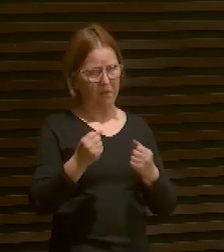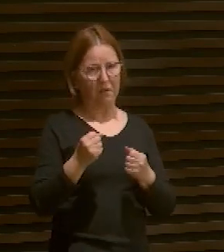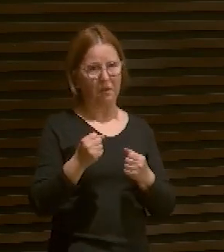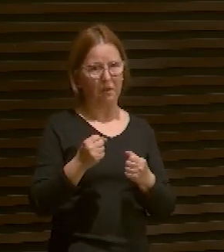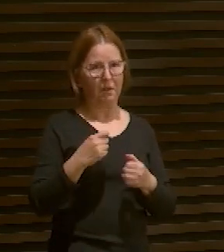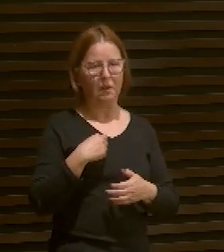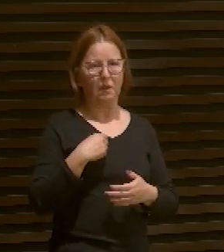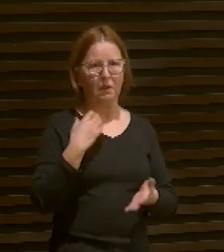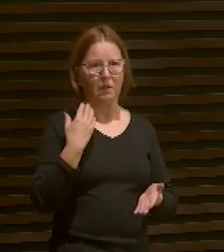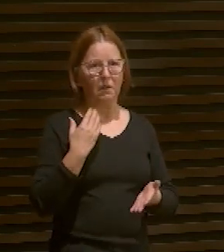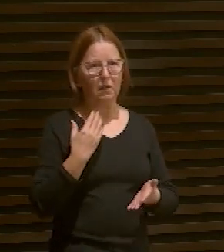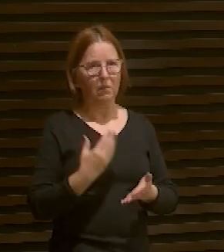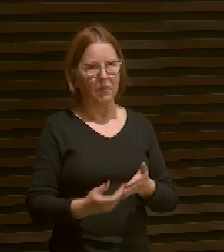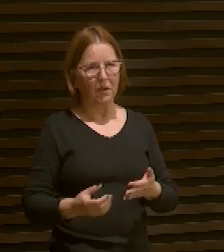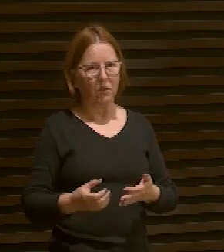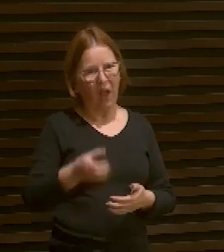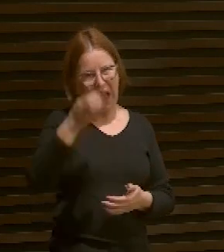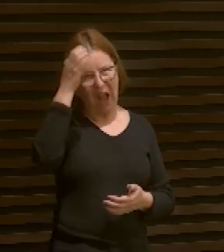a consciência do amor de Cristo.